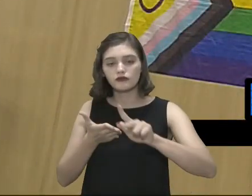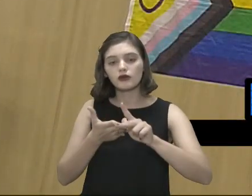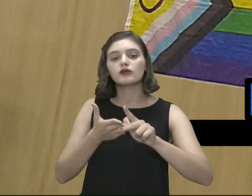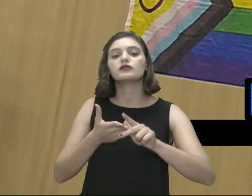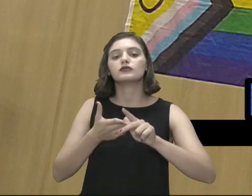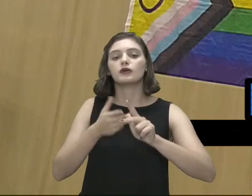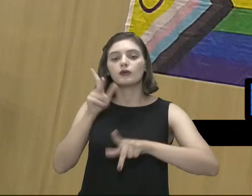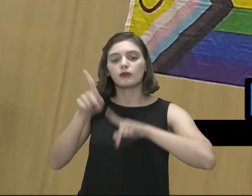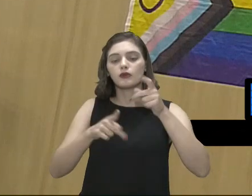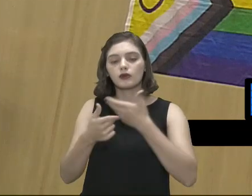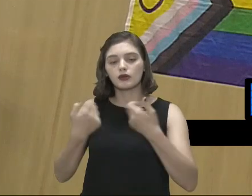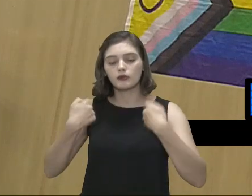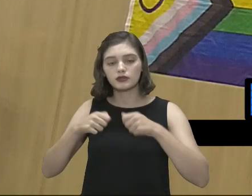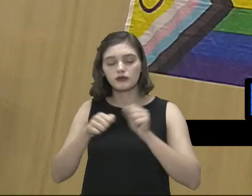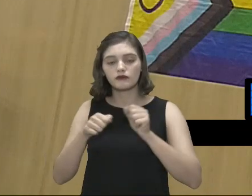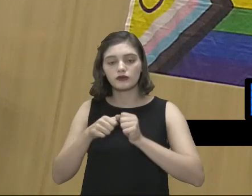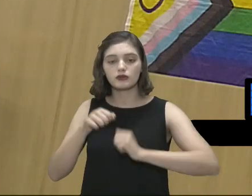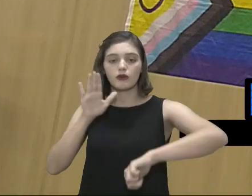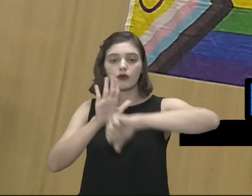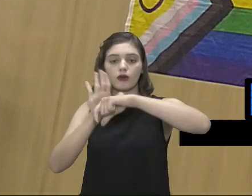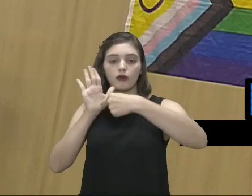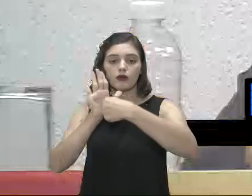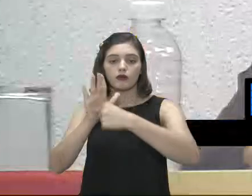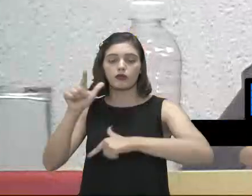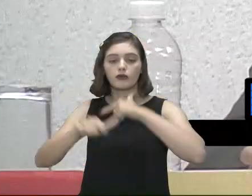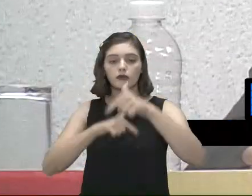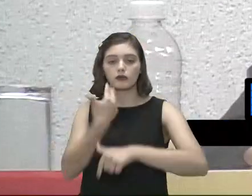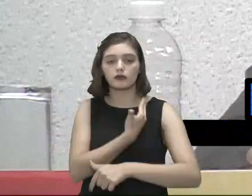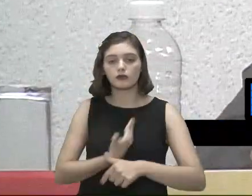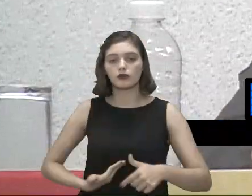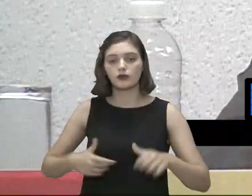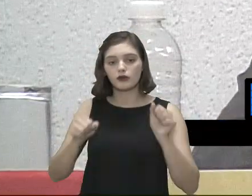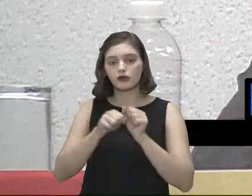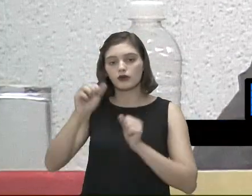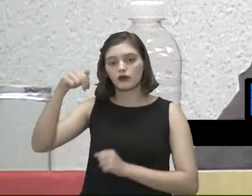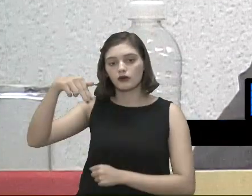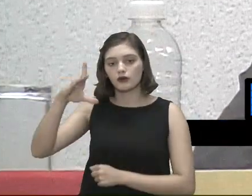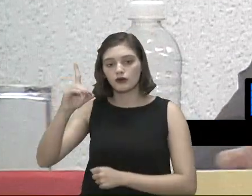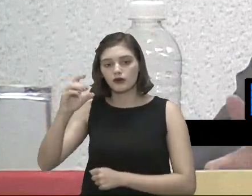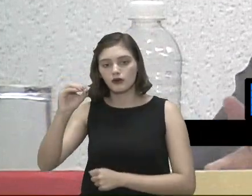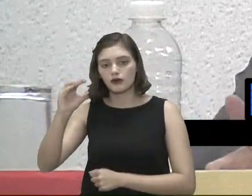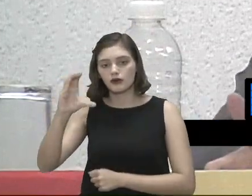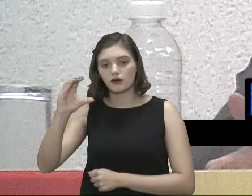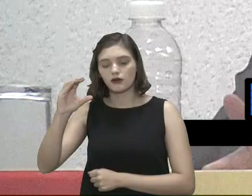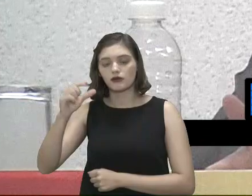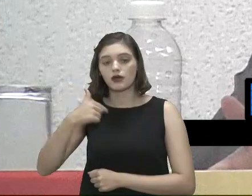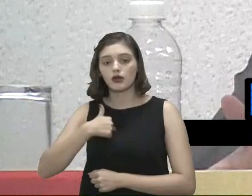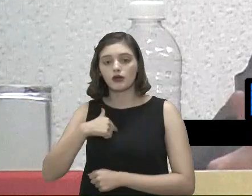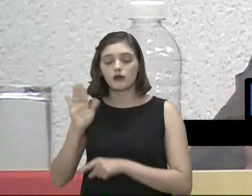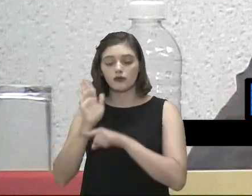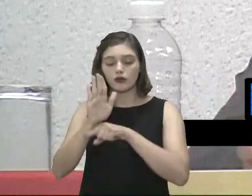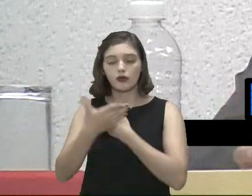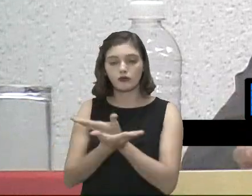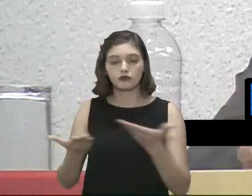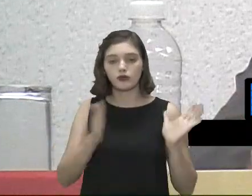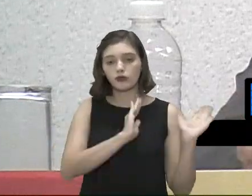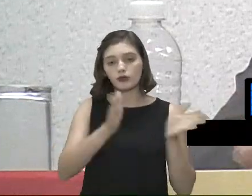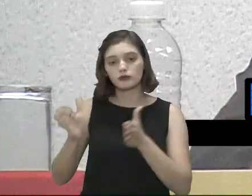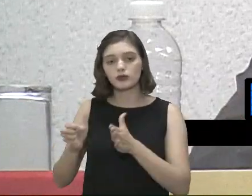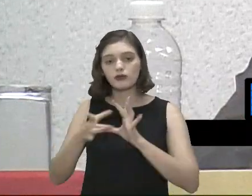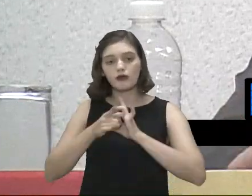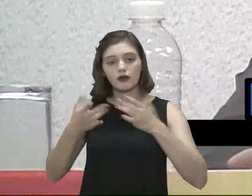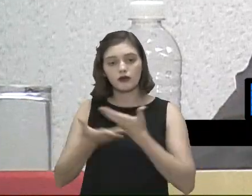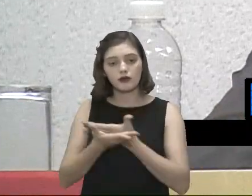precisaram fazer algum tipo de denúncia do serviço público. Foi feito pelo ANDOC. Me coloco aqui, coloco o nosso mandato à disposição da